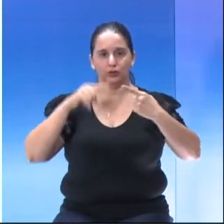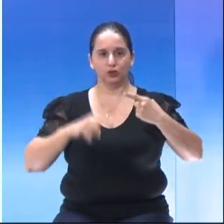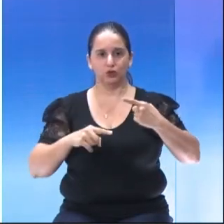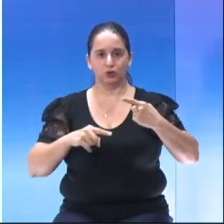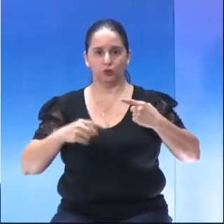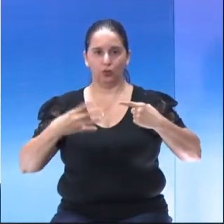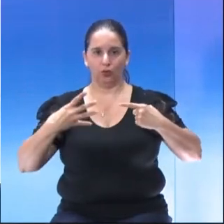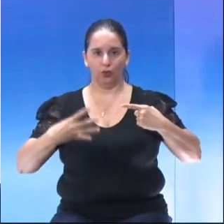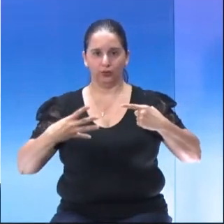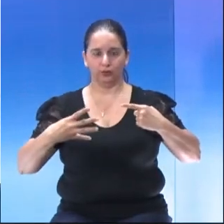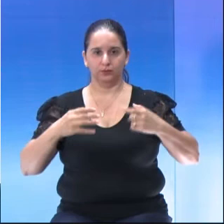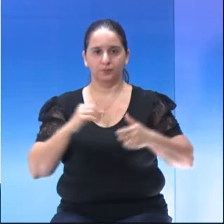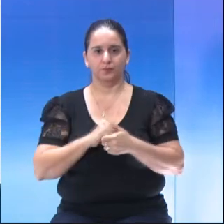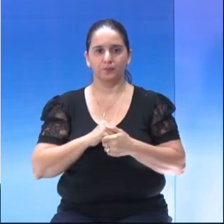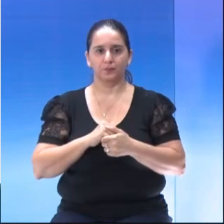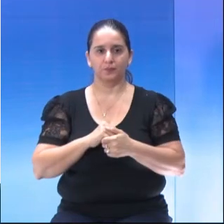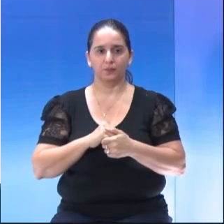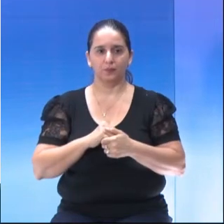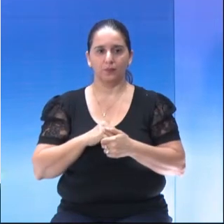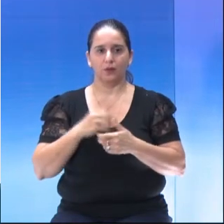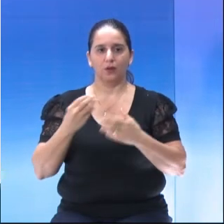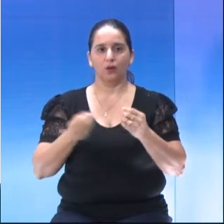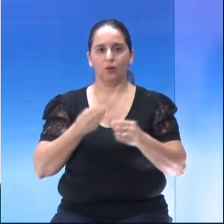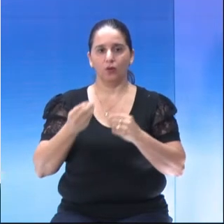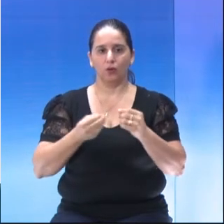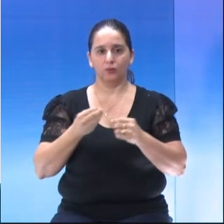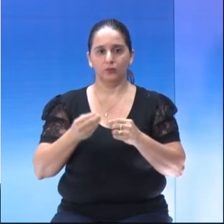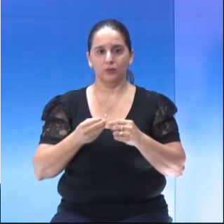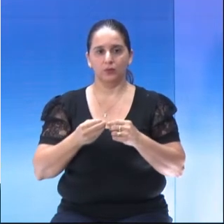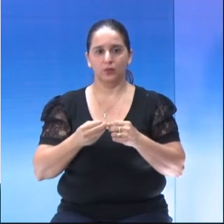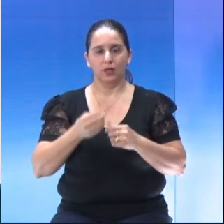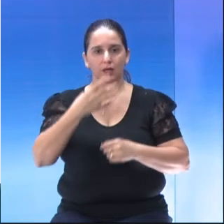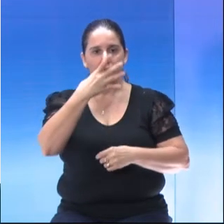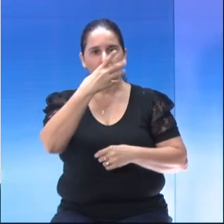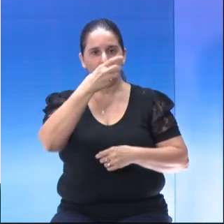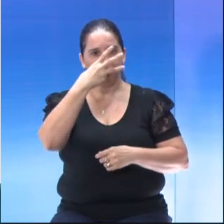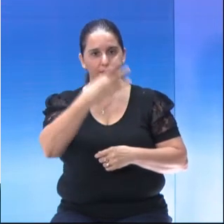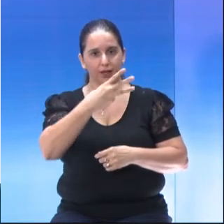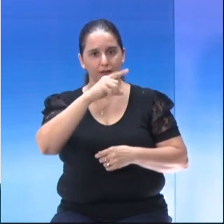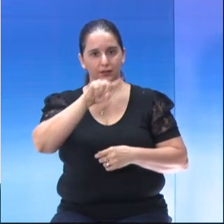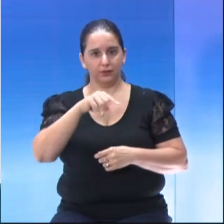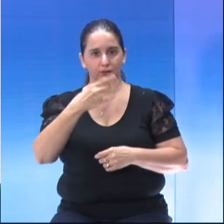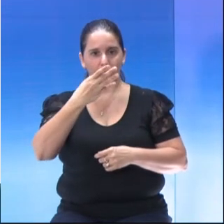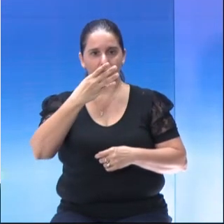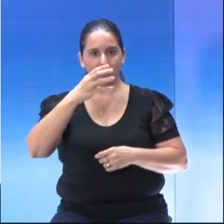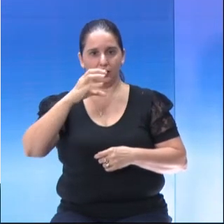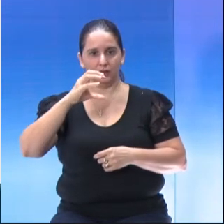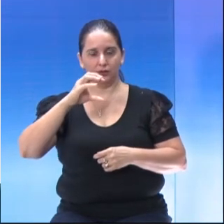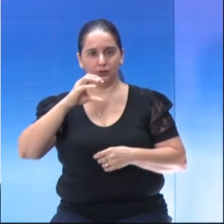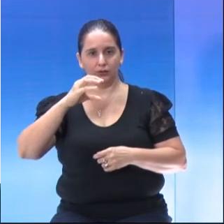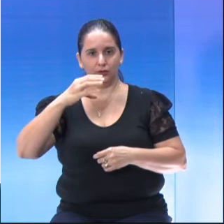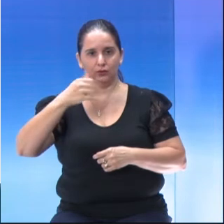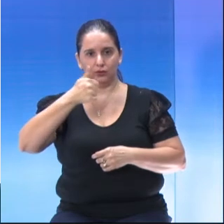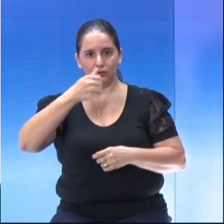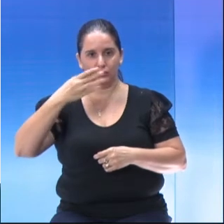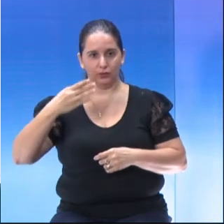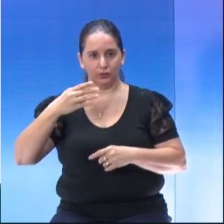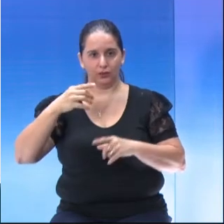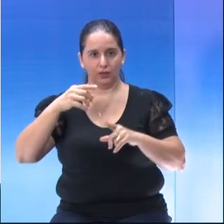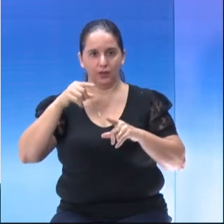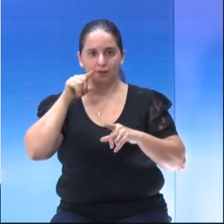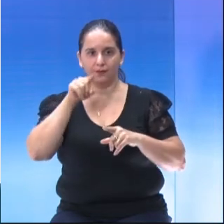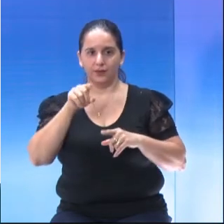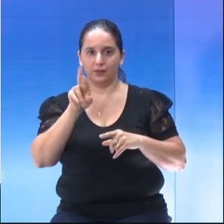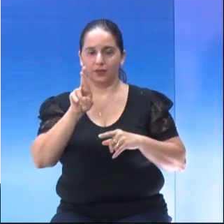vamos dividir por 4. Então, π vale 3,14 vezes o